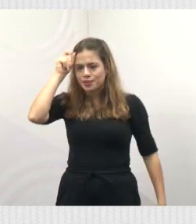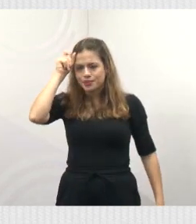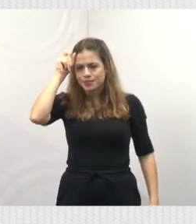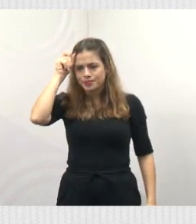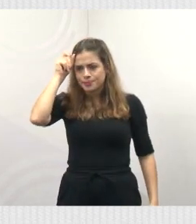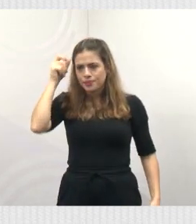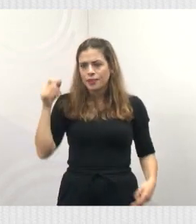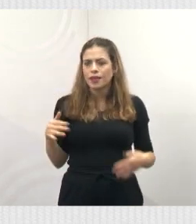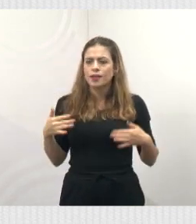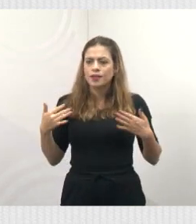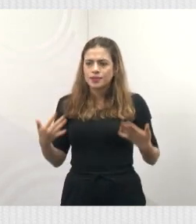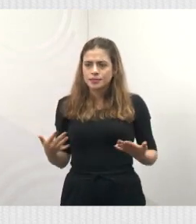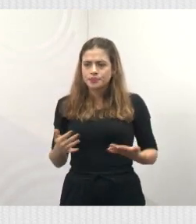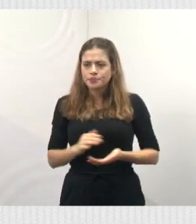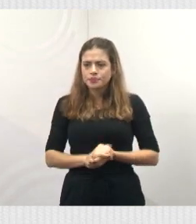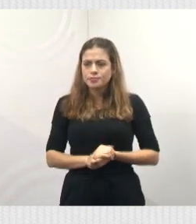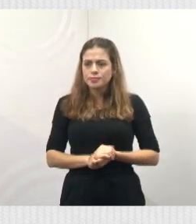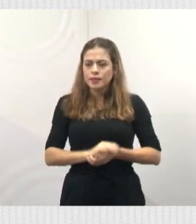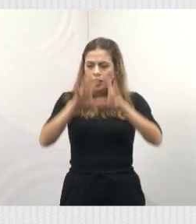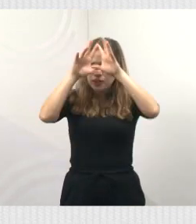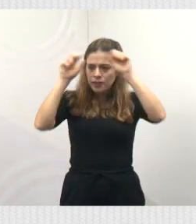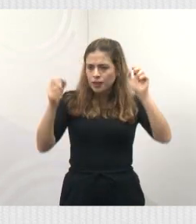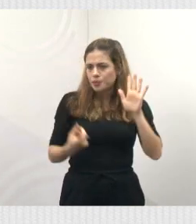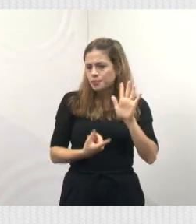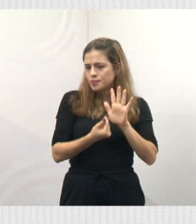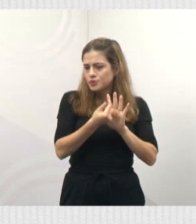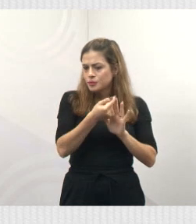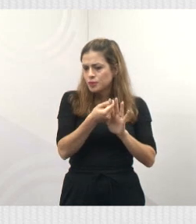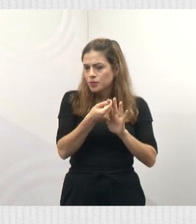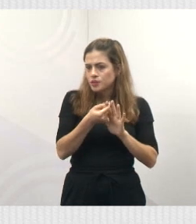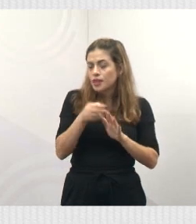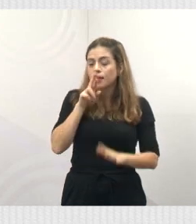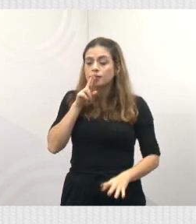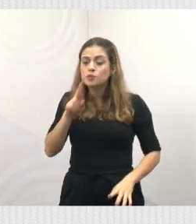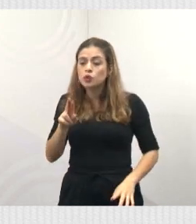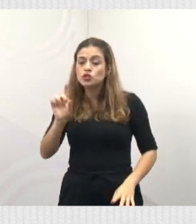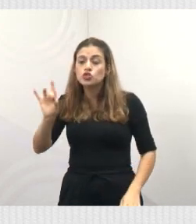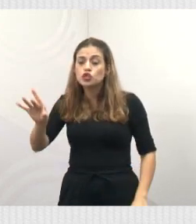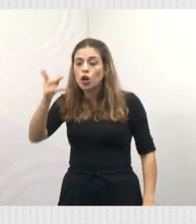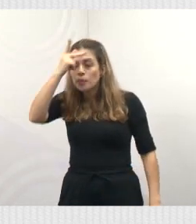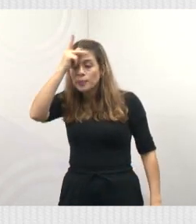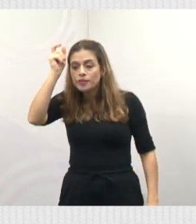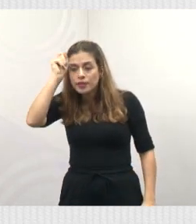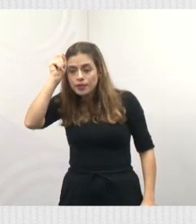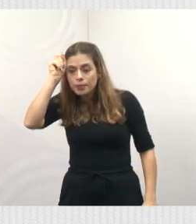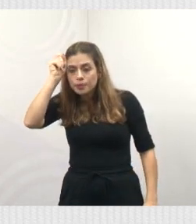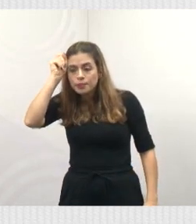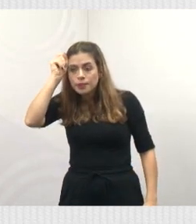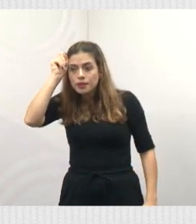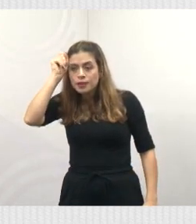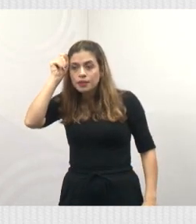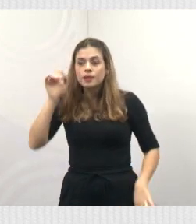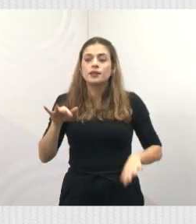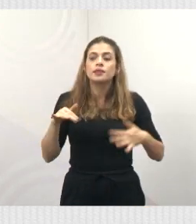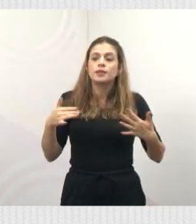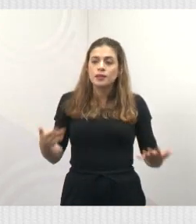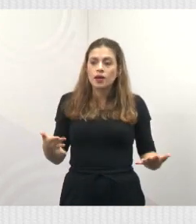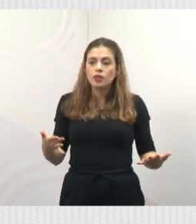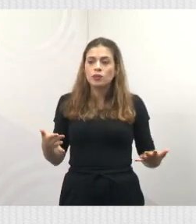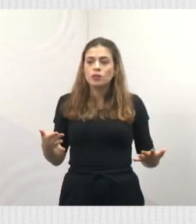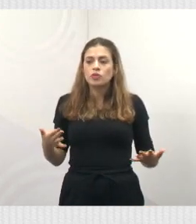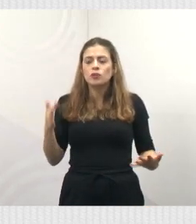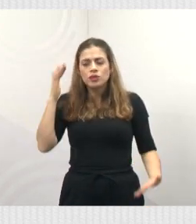Não é ele que vai responder perante os tribunais de contas e poder judiciário. É aquele que o povo elegeu. Portanto, vamos manter